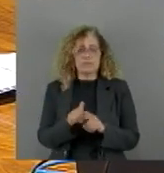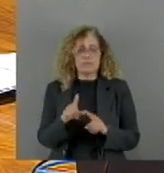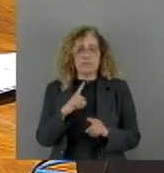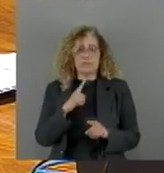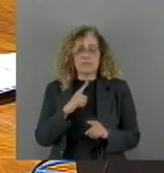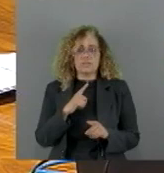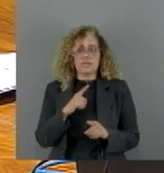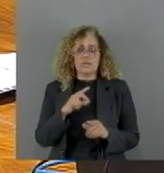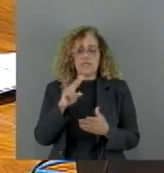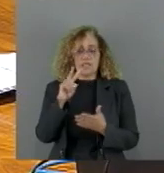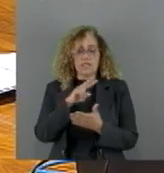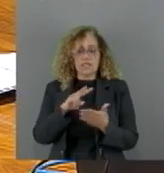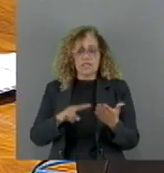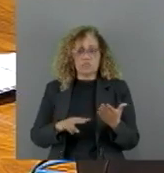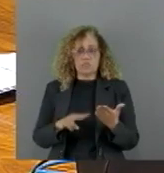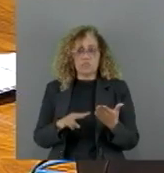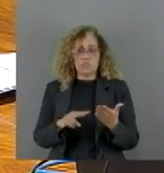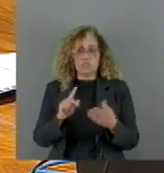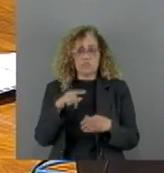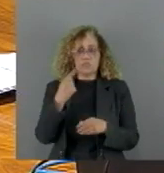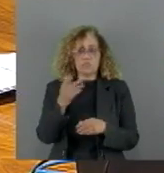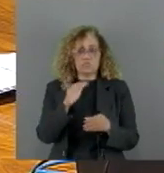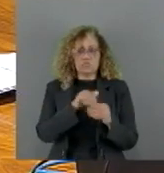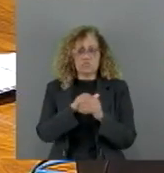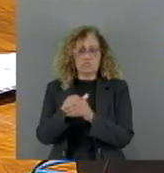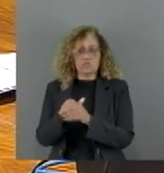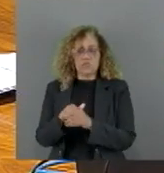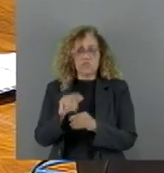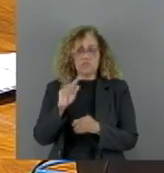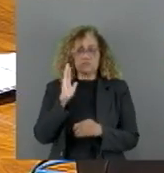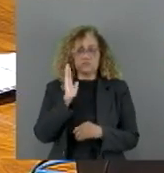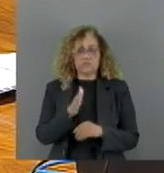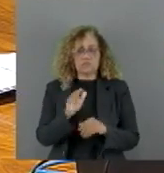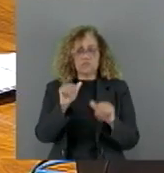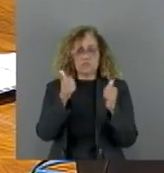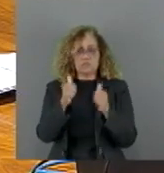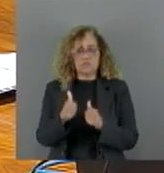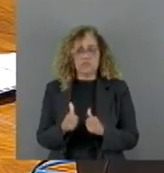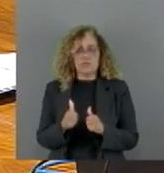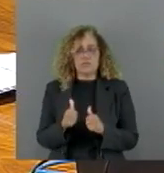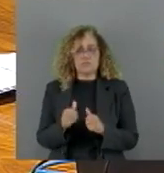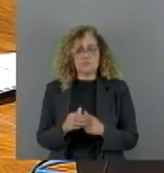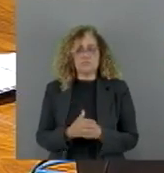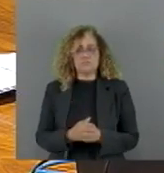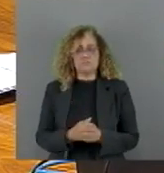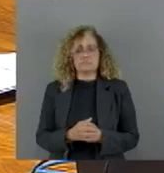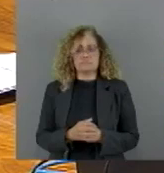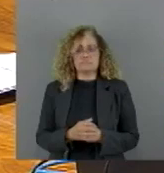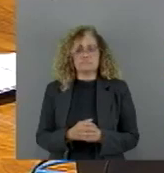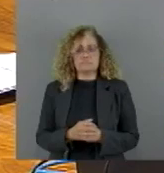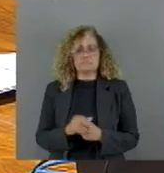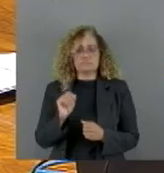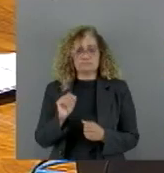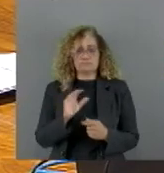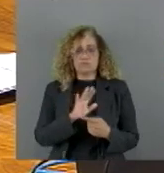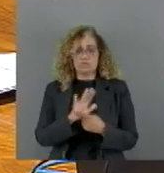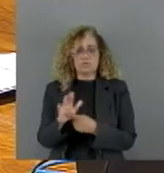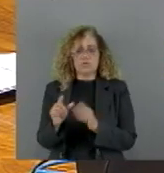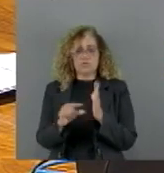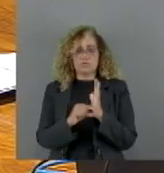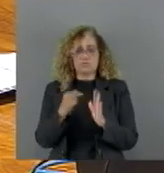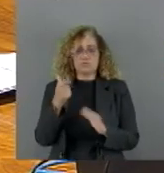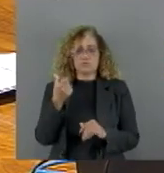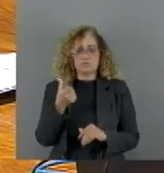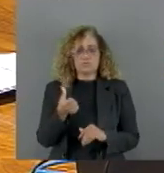eu farei a leitura aqui para a votação e vou direto à análise. Nos termos do disposto no inciso 2º do artigo